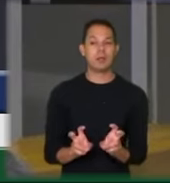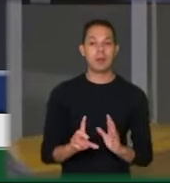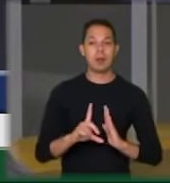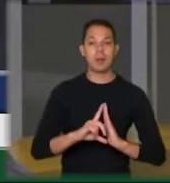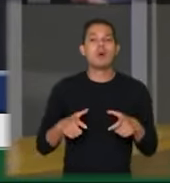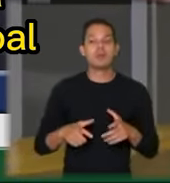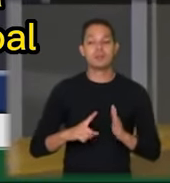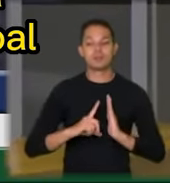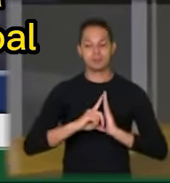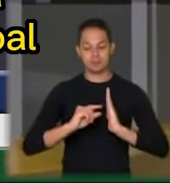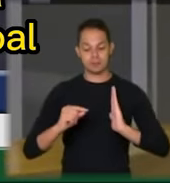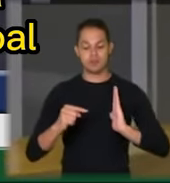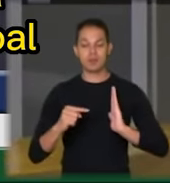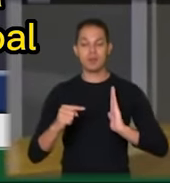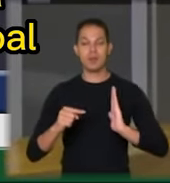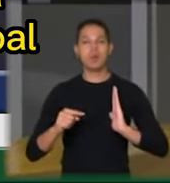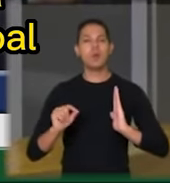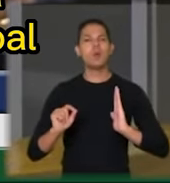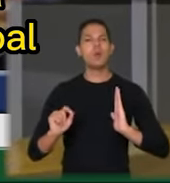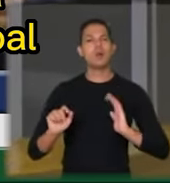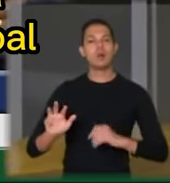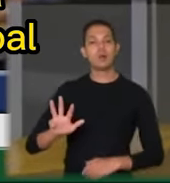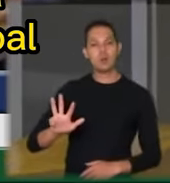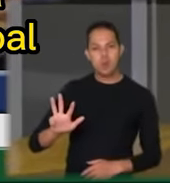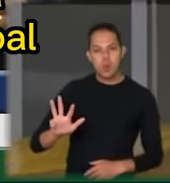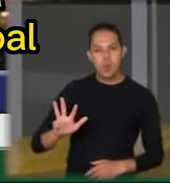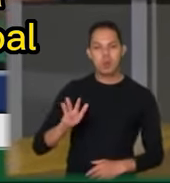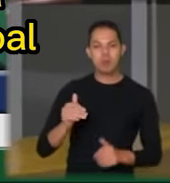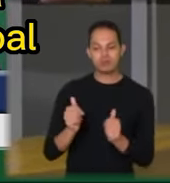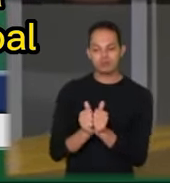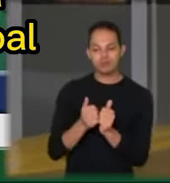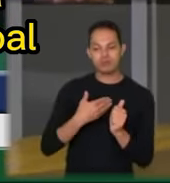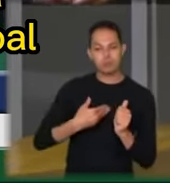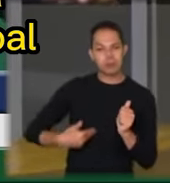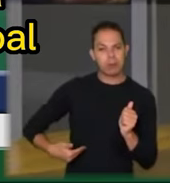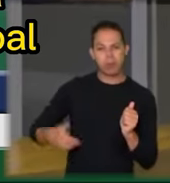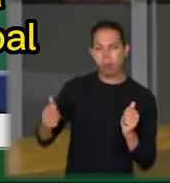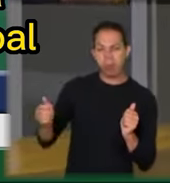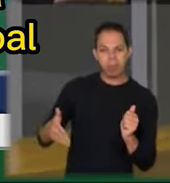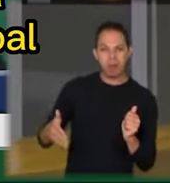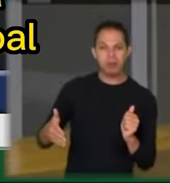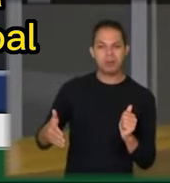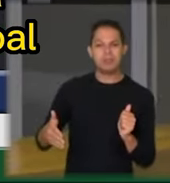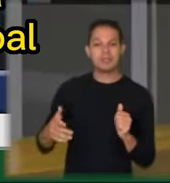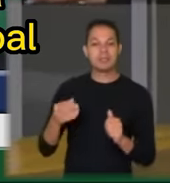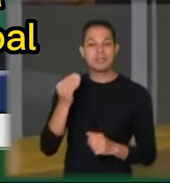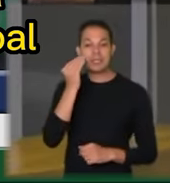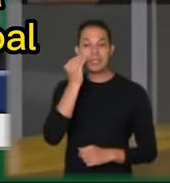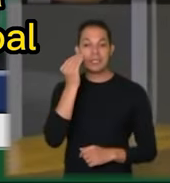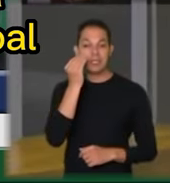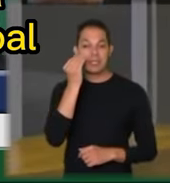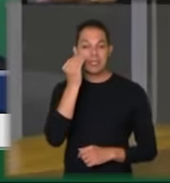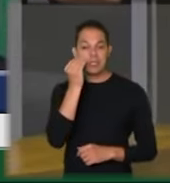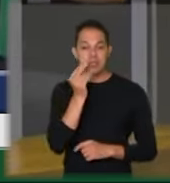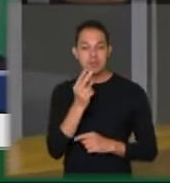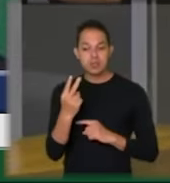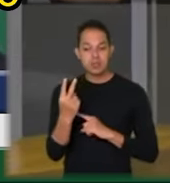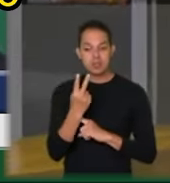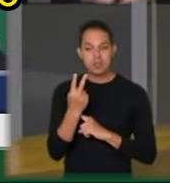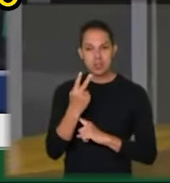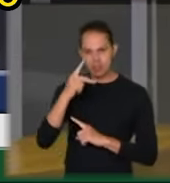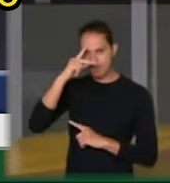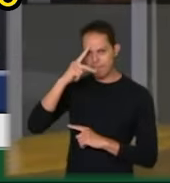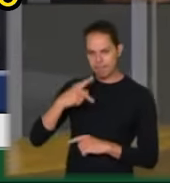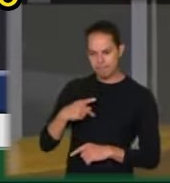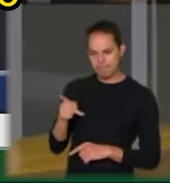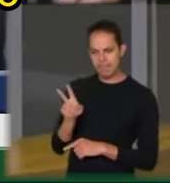Planalto. Lula e seu desgoverno, numa tentativa de blindagem pessoal